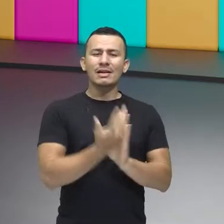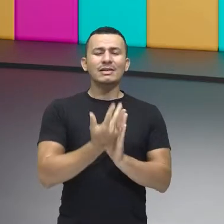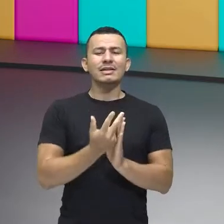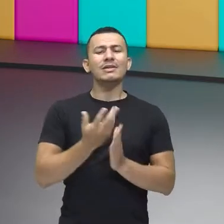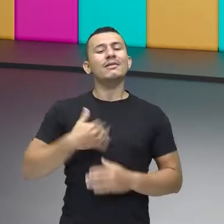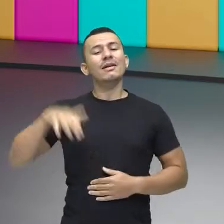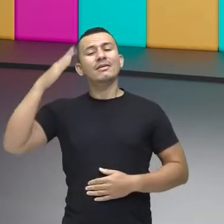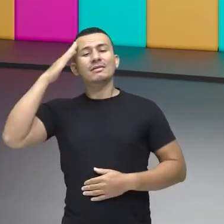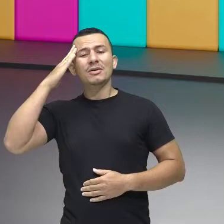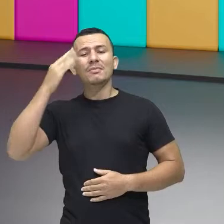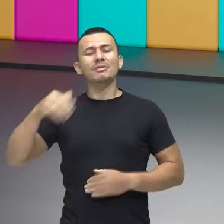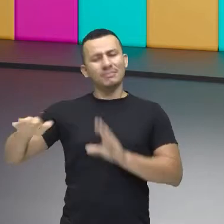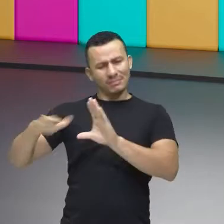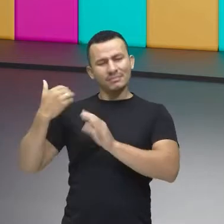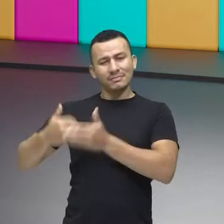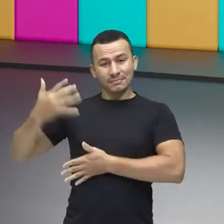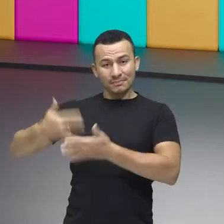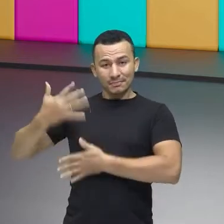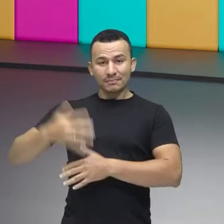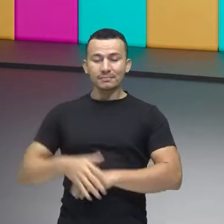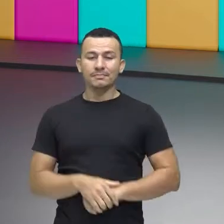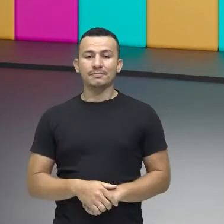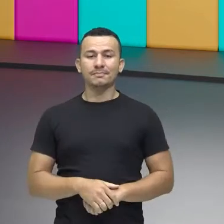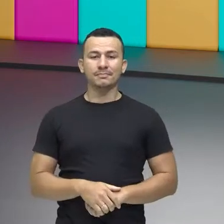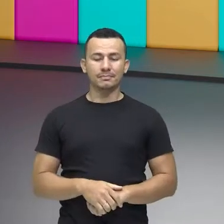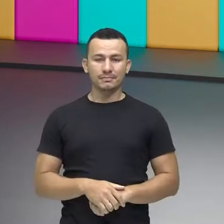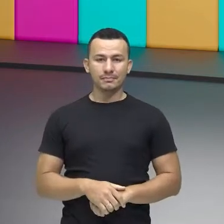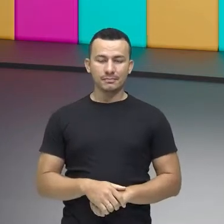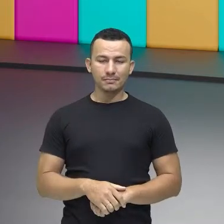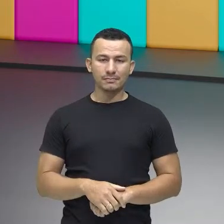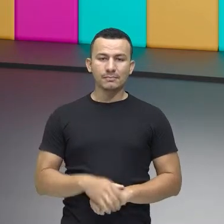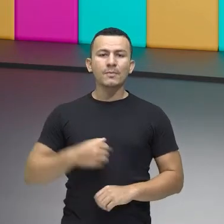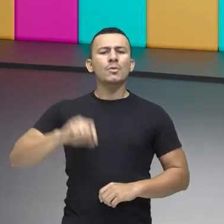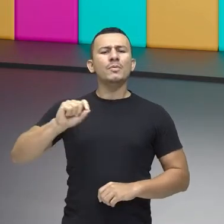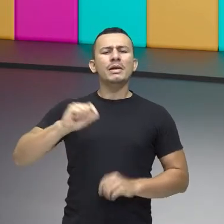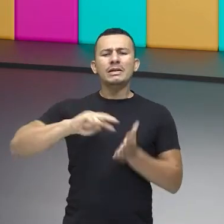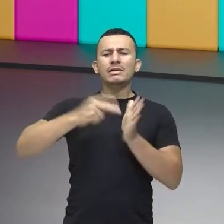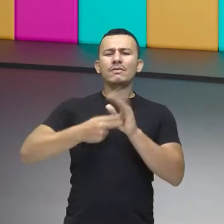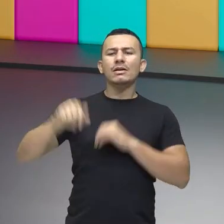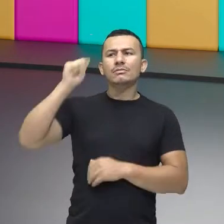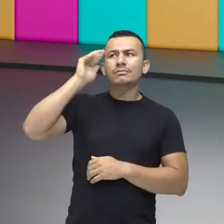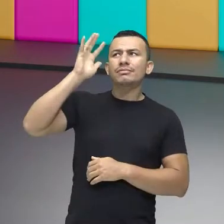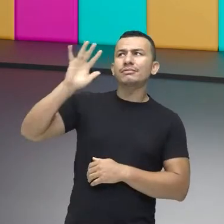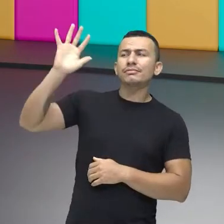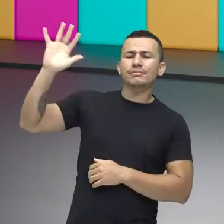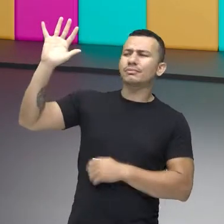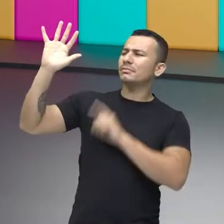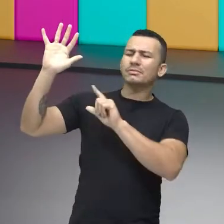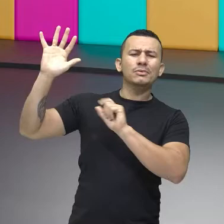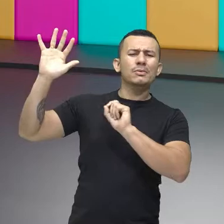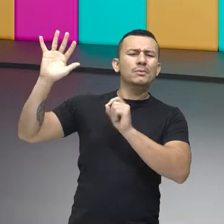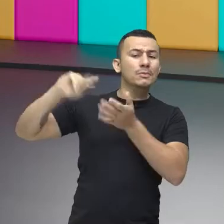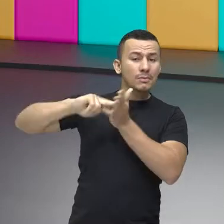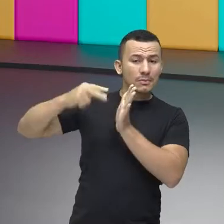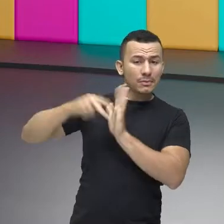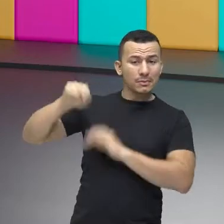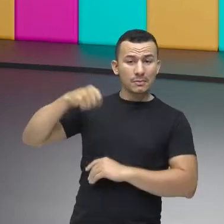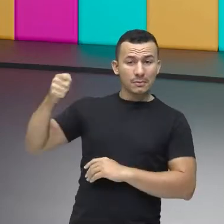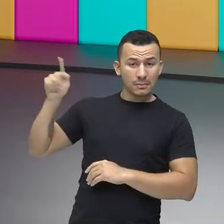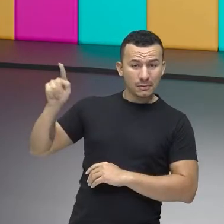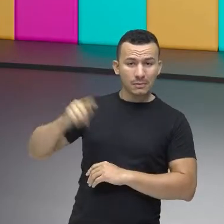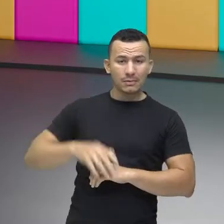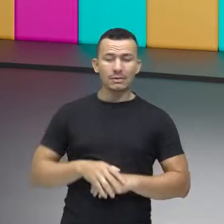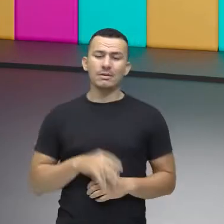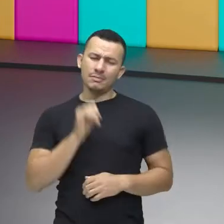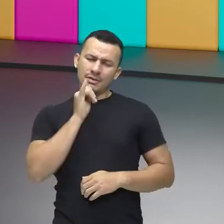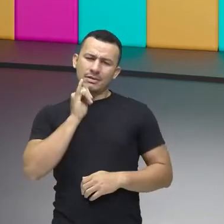nesse conteúdo aí? E aí vamos trazer para vocês o que é então esse refletir, né? O que é essa reflexão?